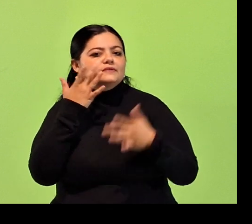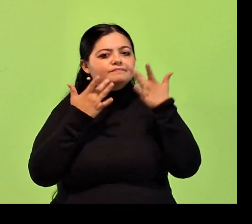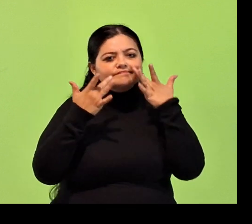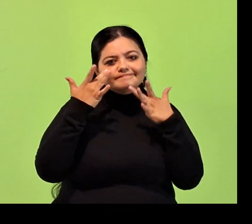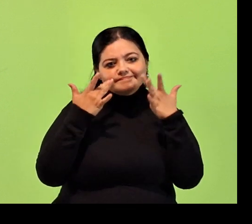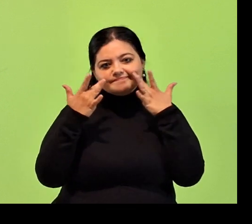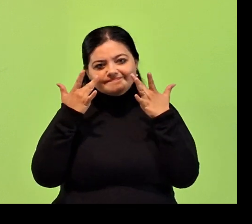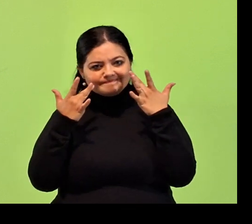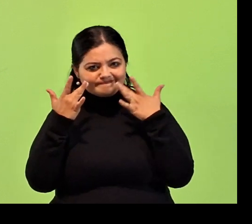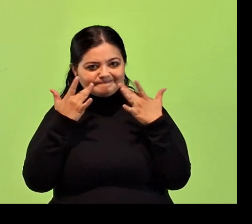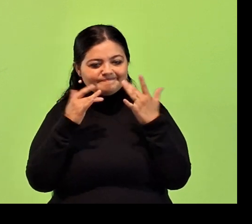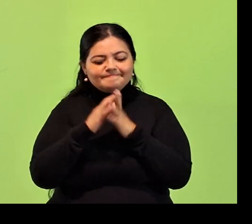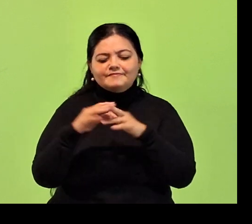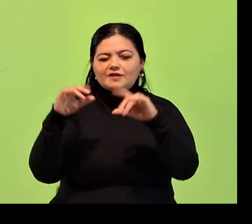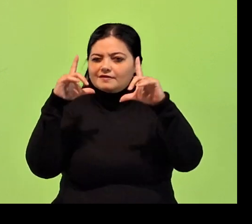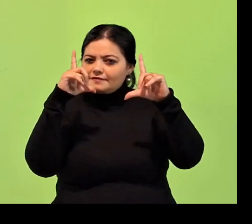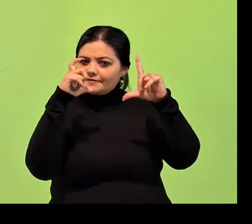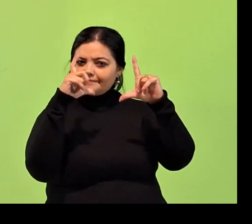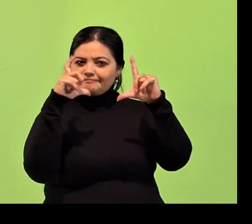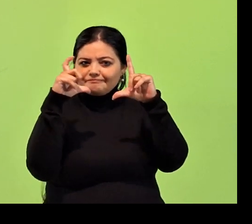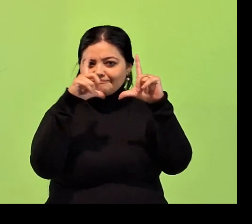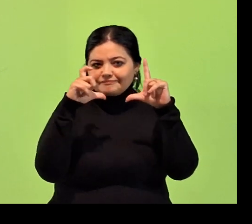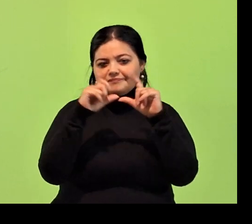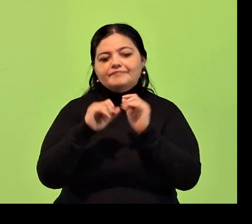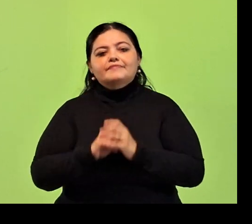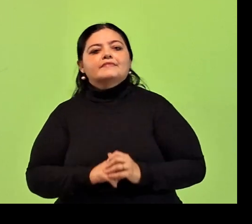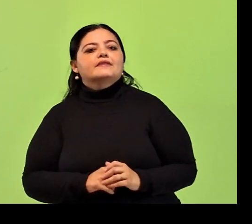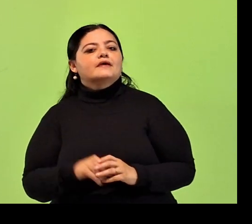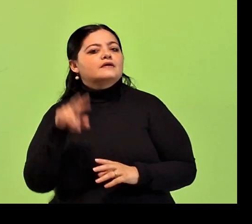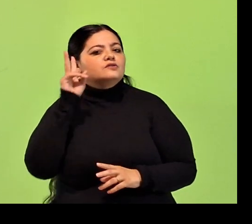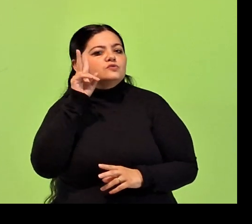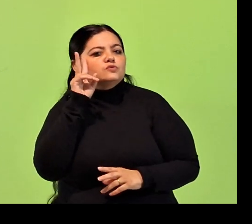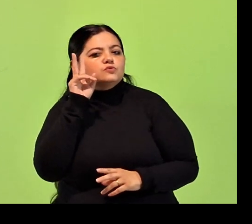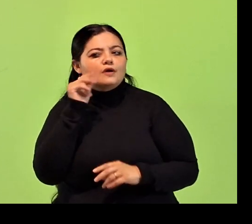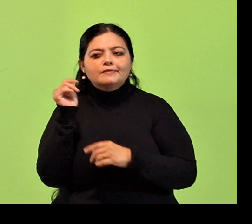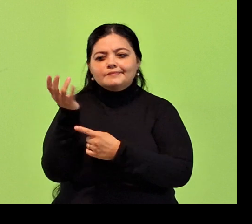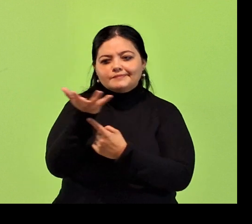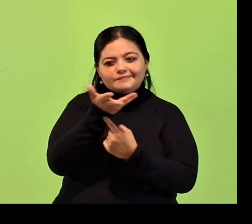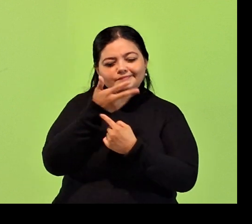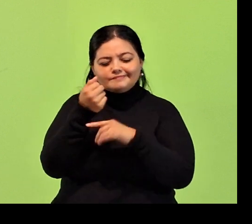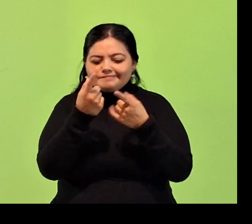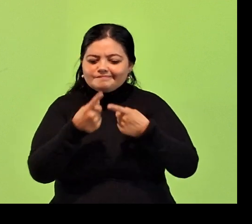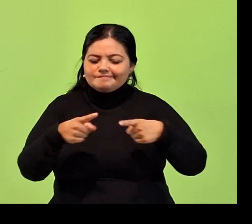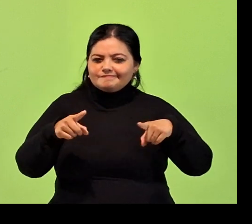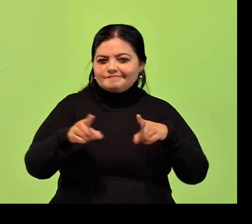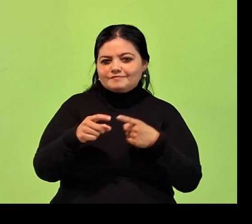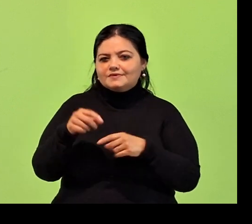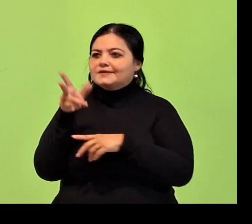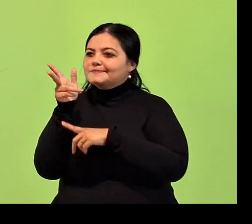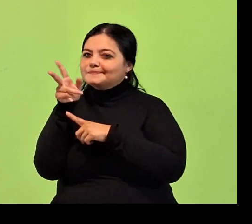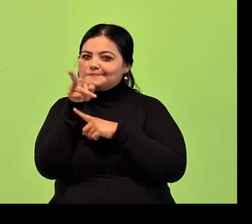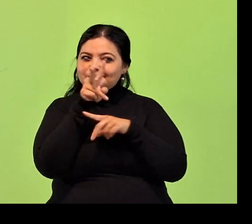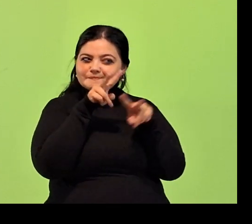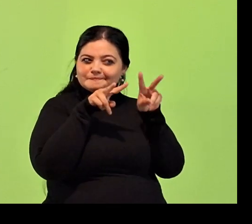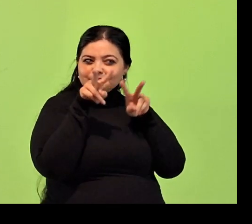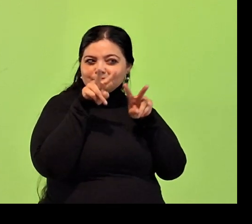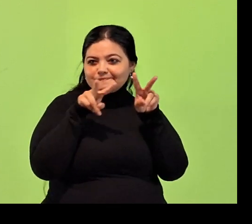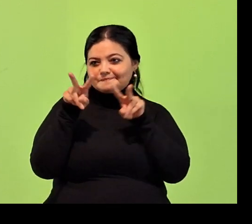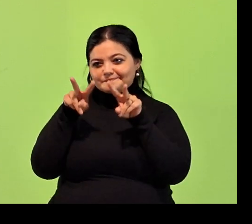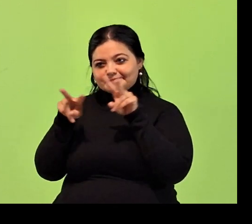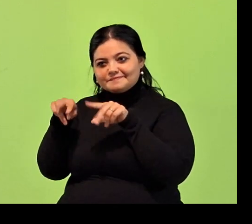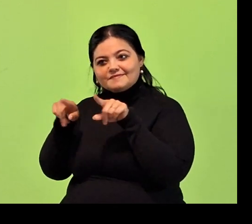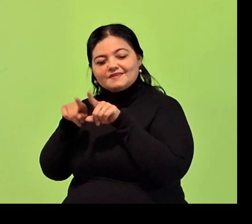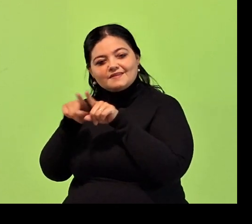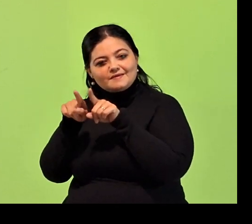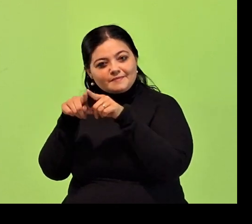teatro, performance, fotografia, literatura, artes visuais, música, audiovisual e artes